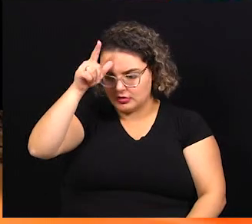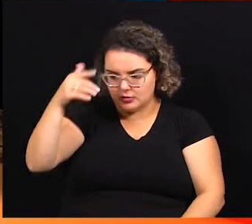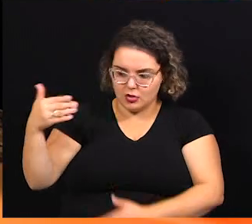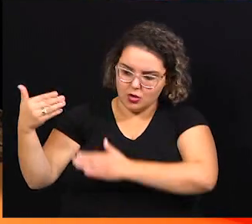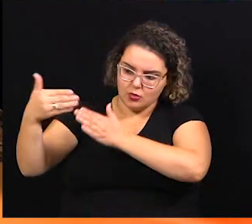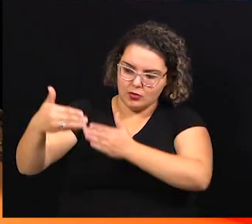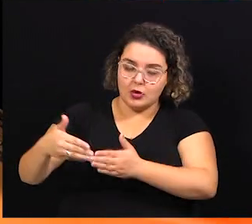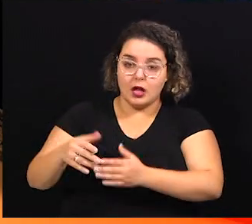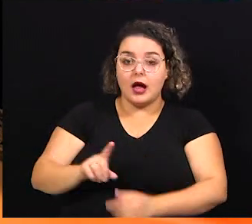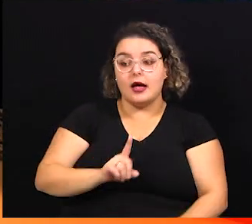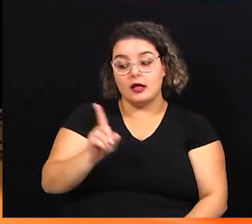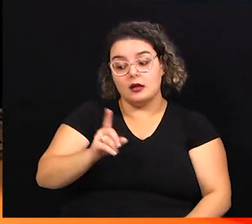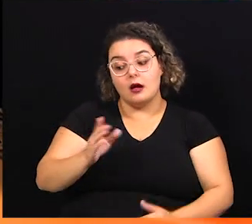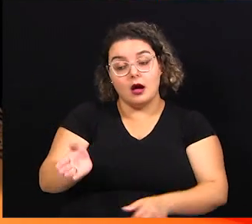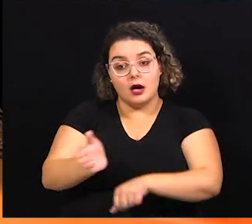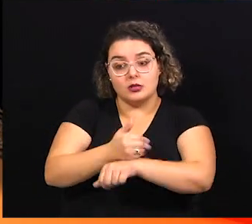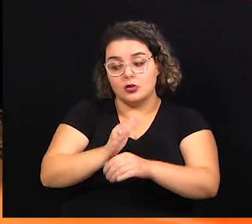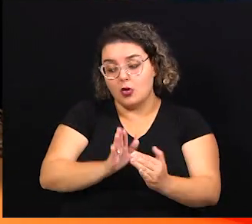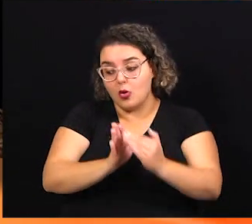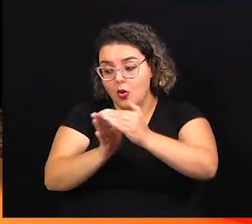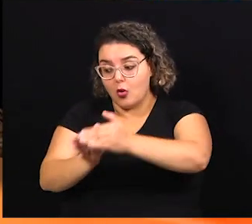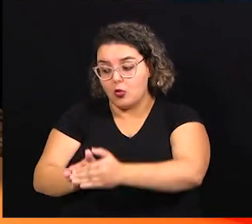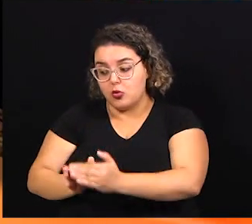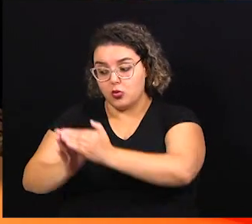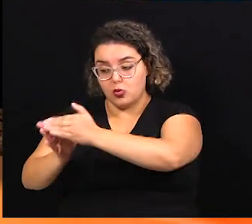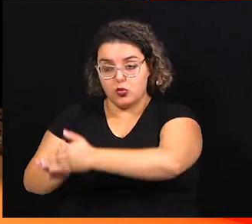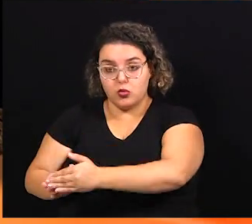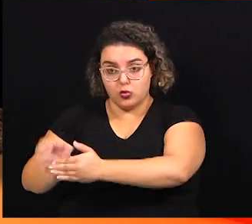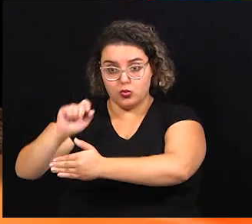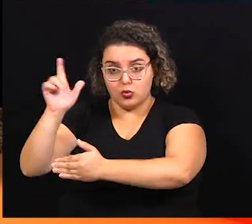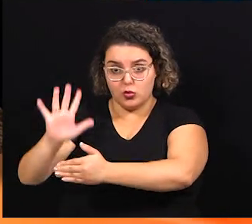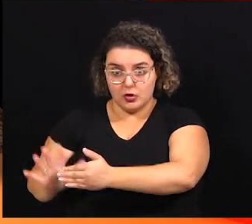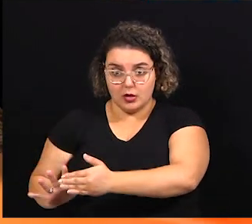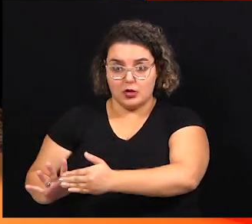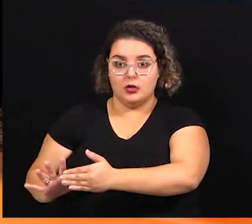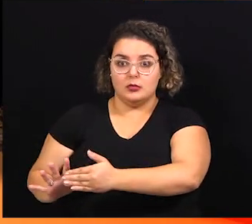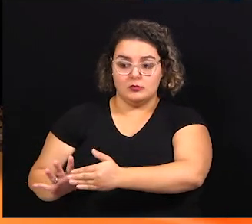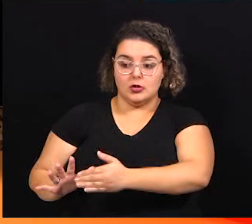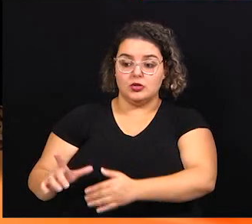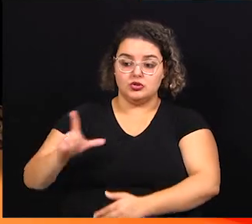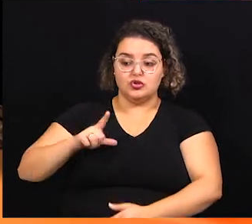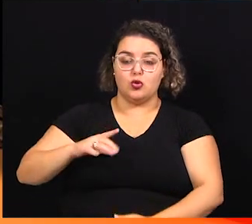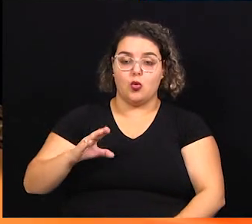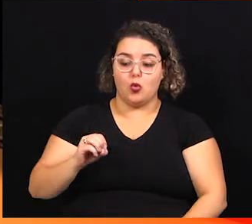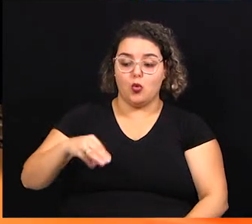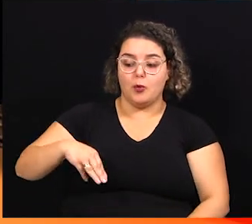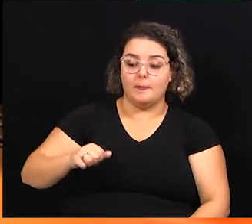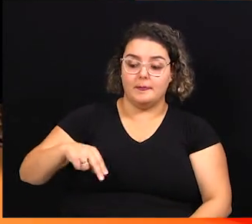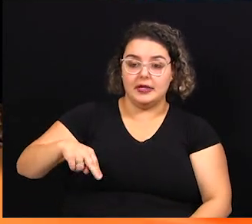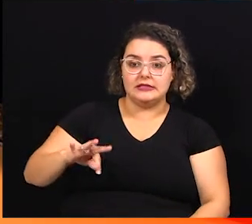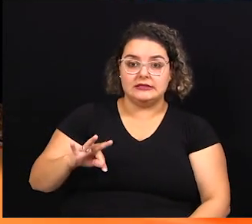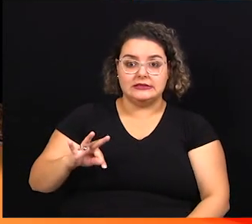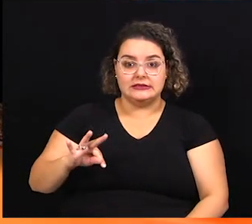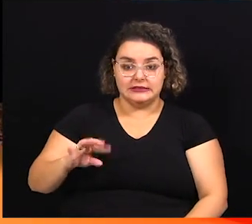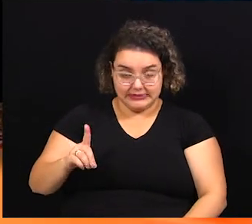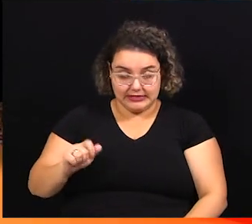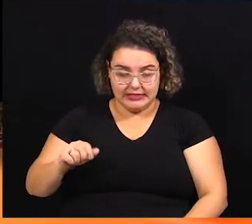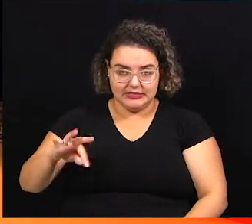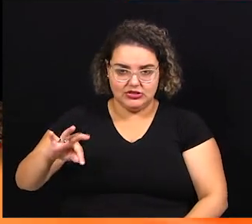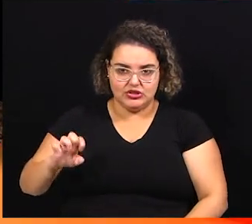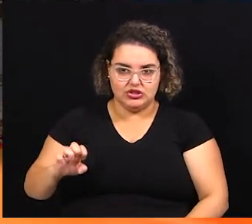feito uma expedição na África e por causa disso ele foi escolhido pelo Himmler, que era o comandante da SS, né? Que era um cara que acreditava em